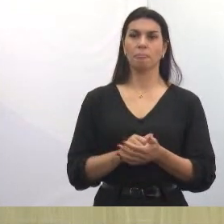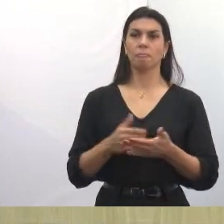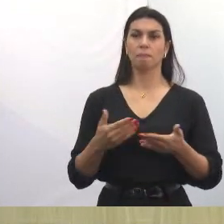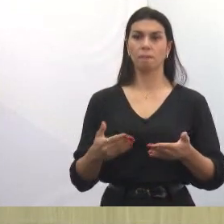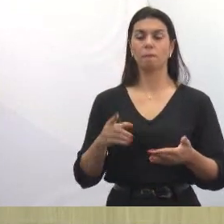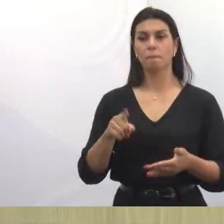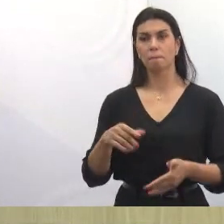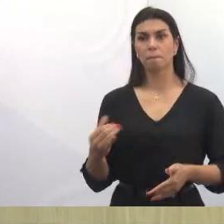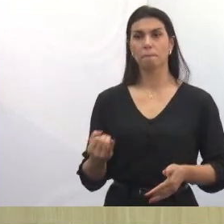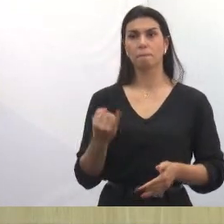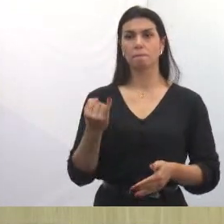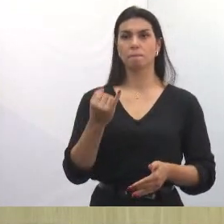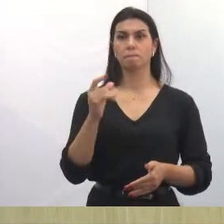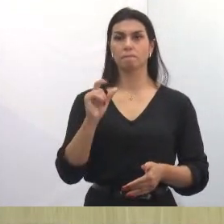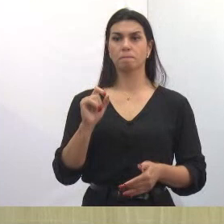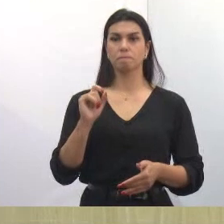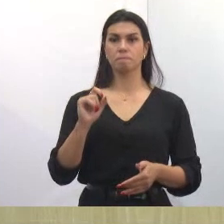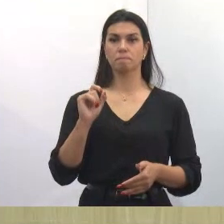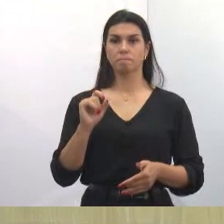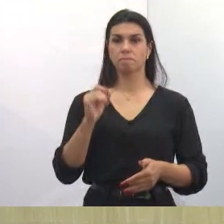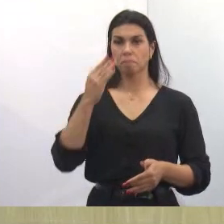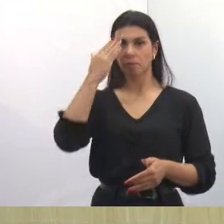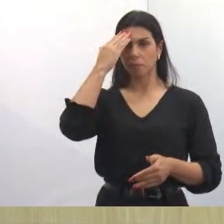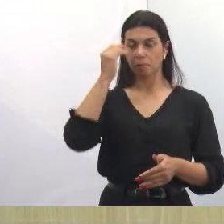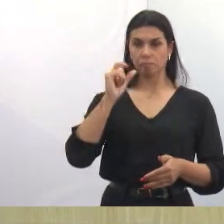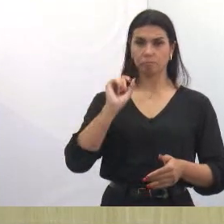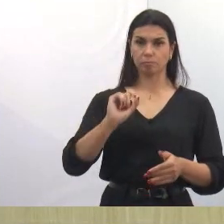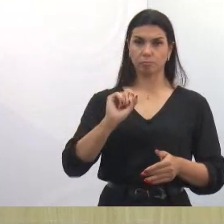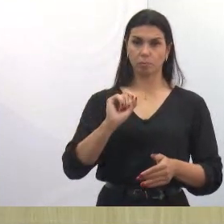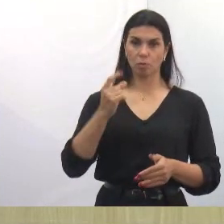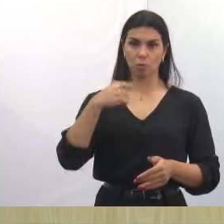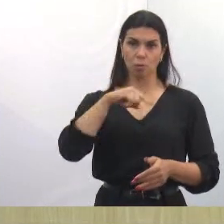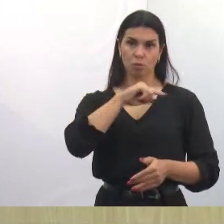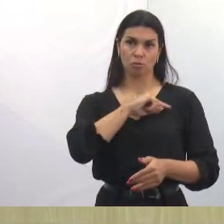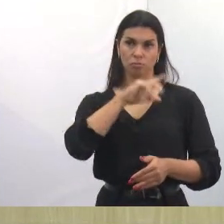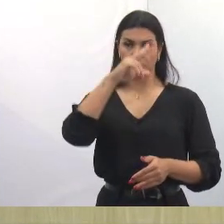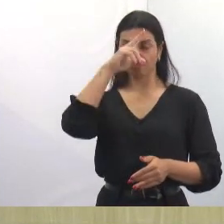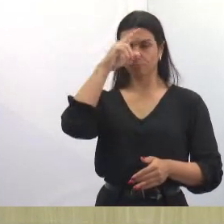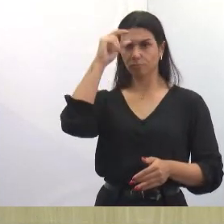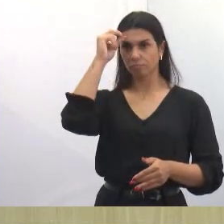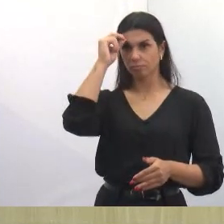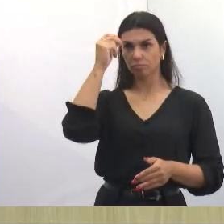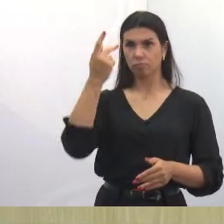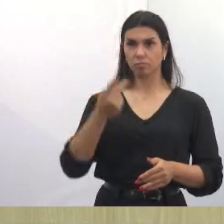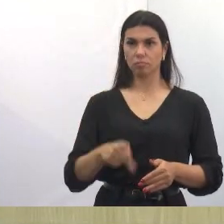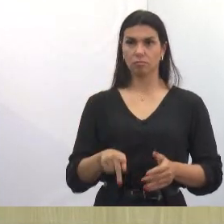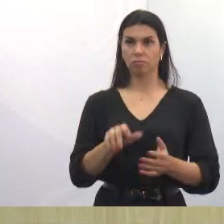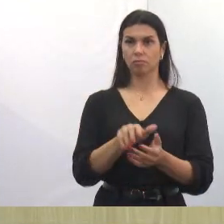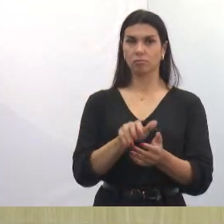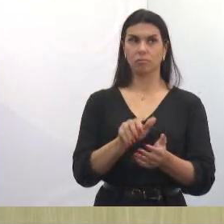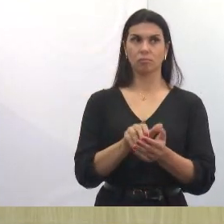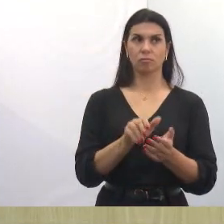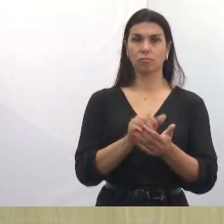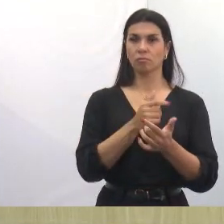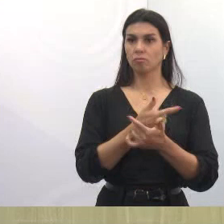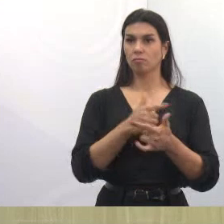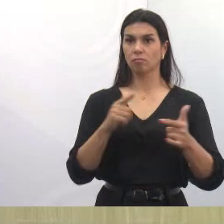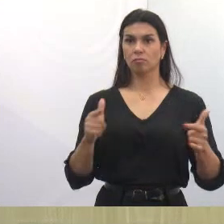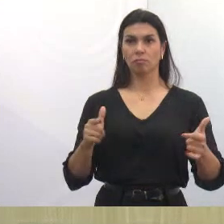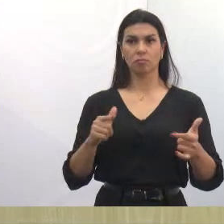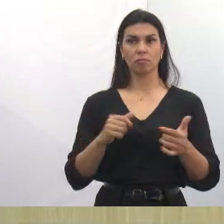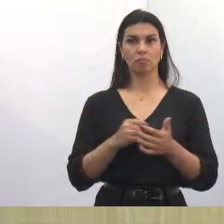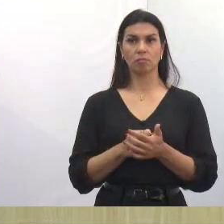os motivos pelos quais o nosso município não possui nenhuma instituição de